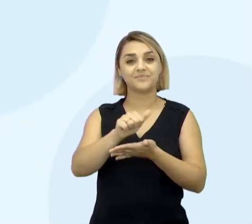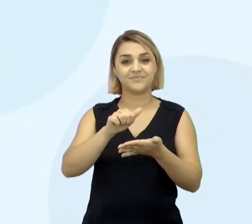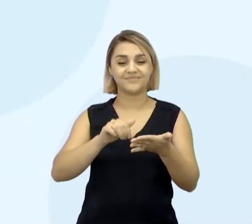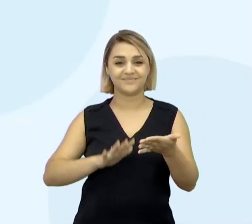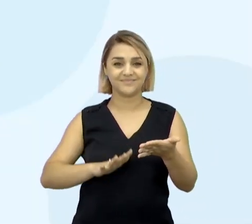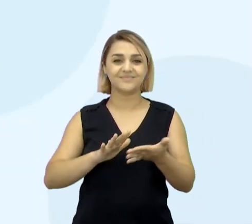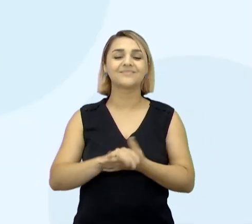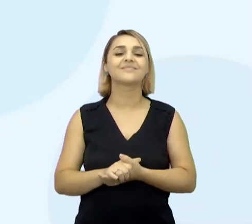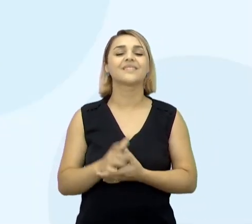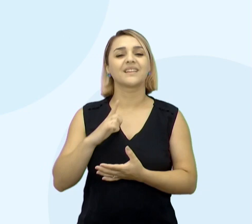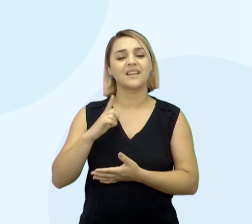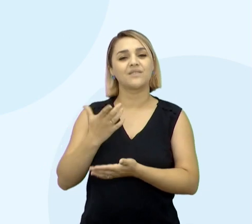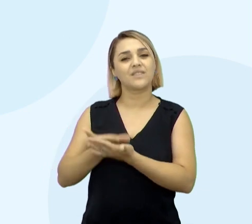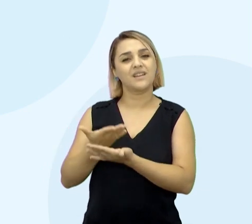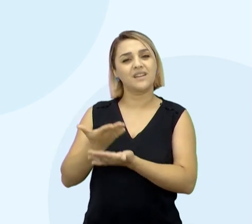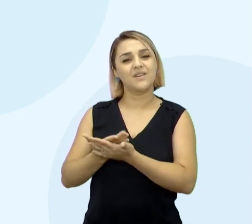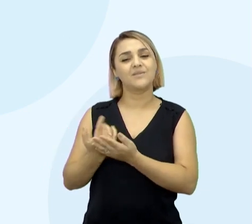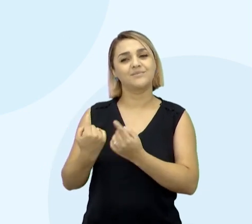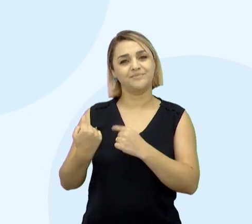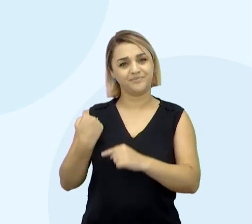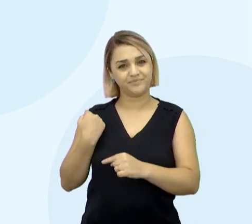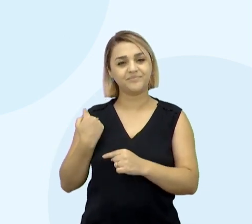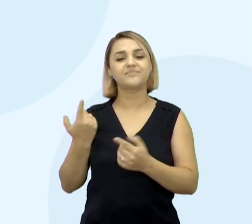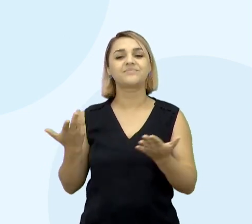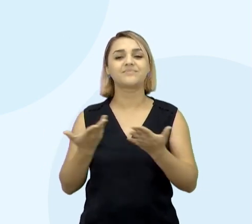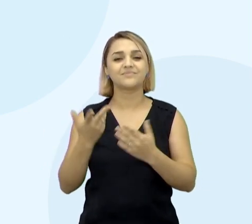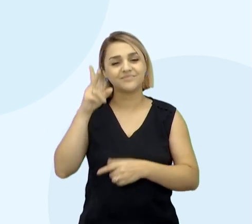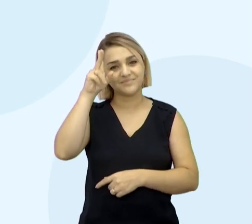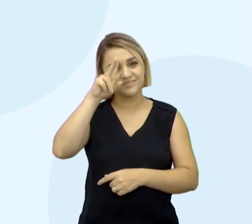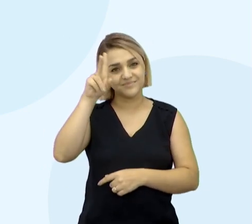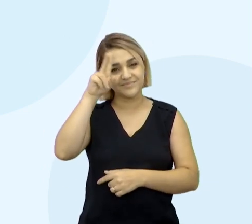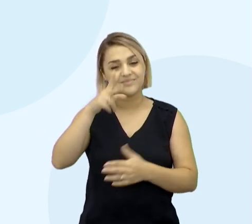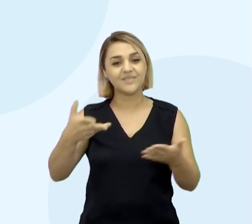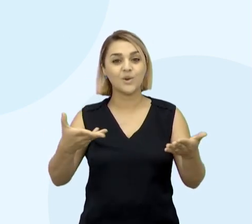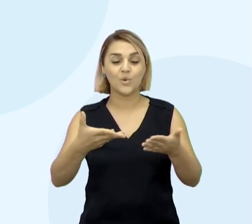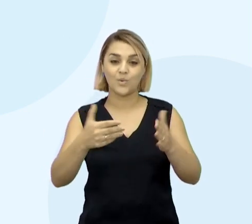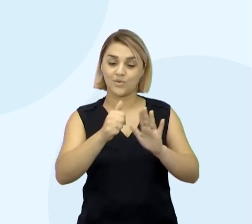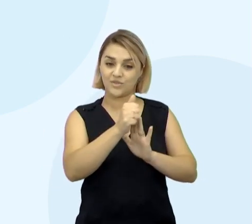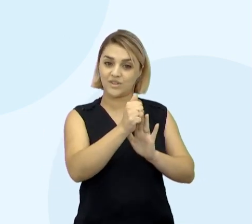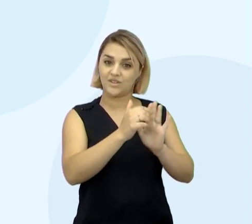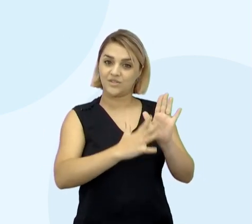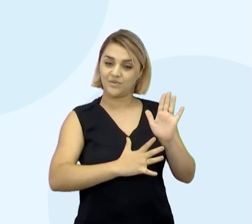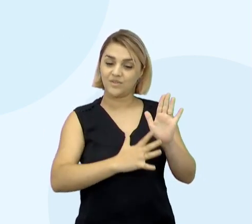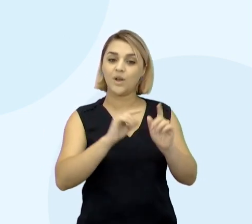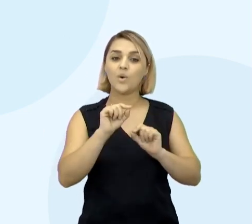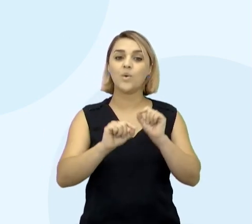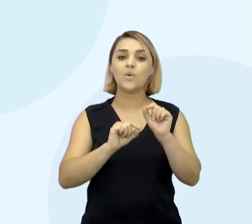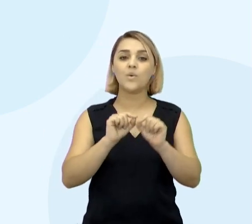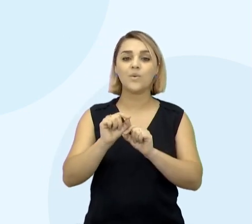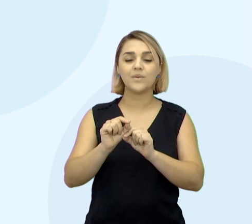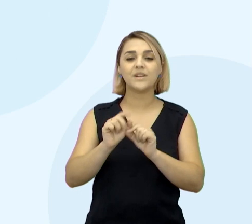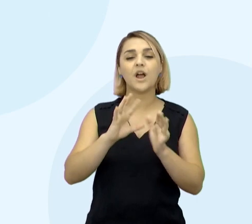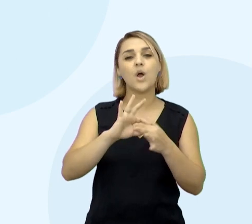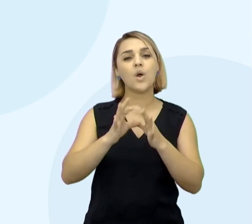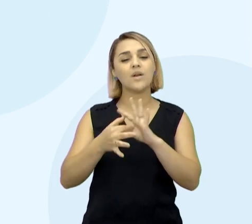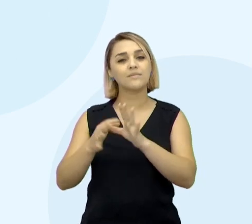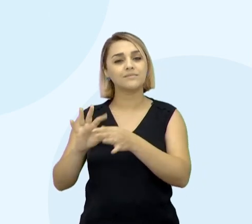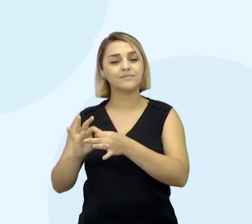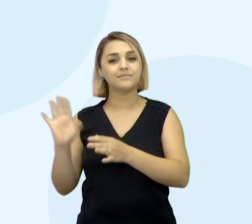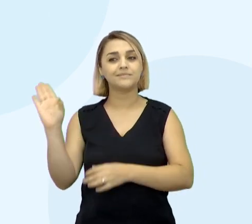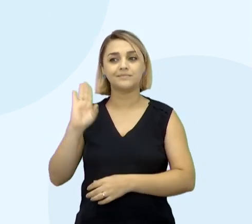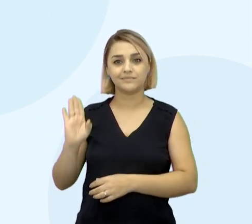gente deixou na aula passada, eu só estou retomando, e nós vamos agora para a atividade de hoje, que é as Olimpíadas Brasileiras de